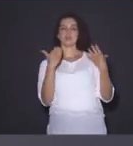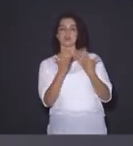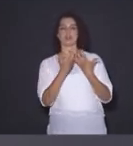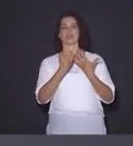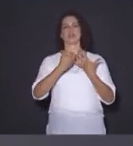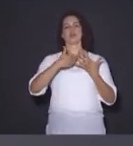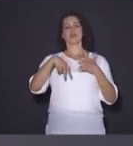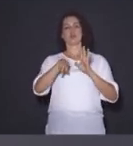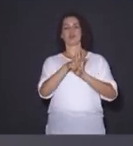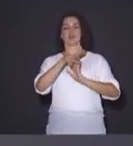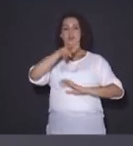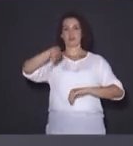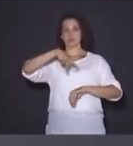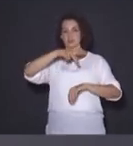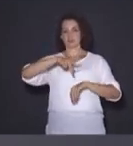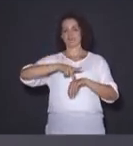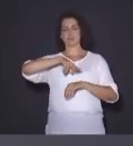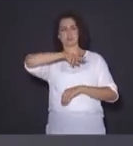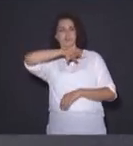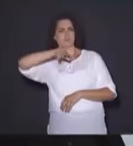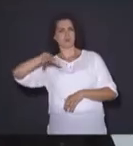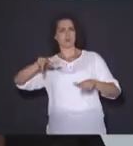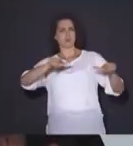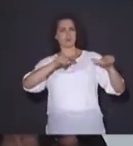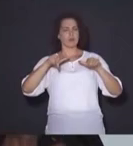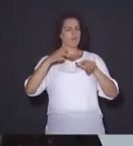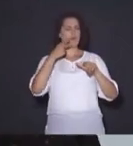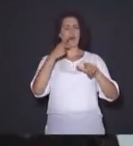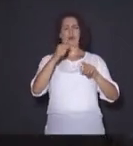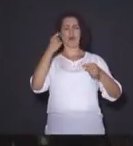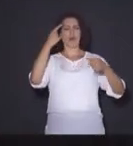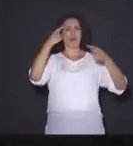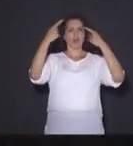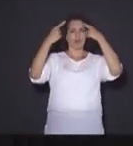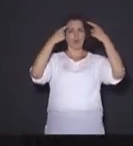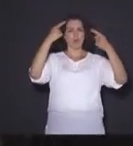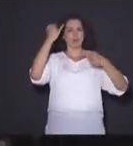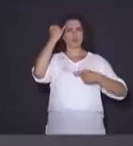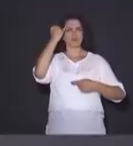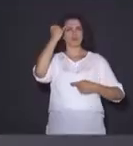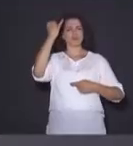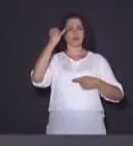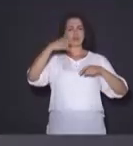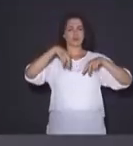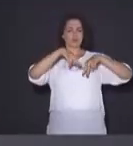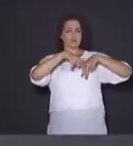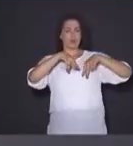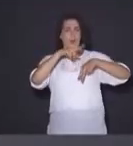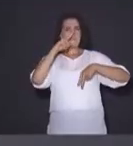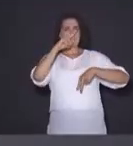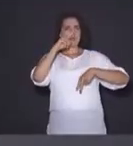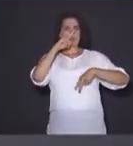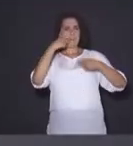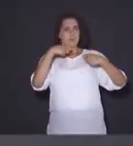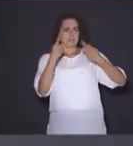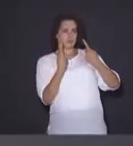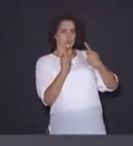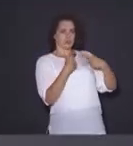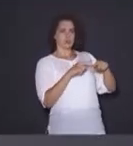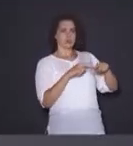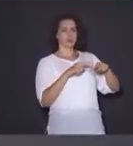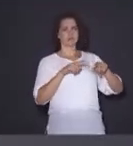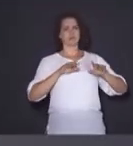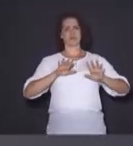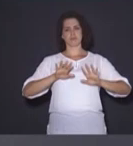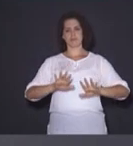país em muitos lugares se diz é que a ideologia de gênero é um perigo e que a ideologia de gênero precisa ser combatida né